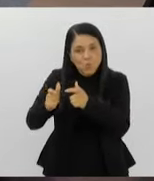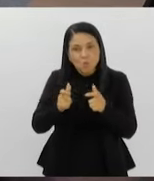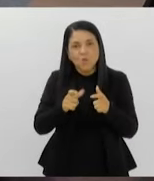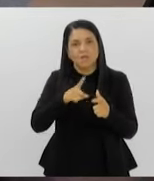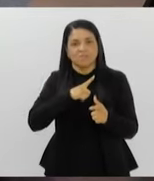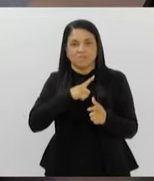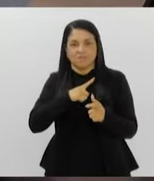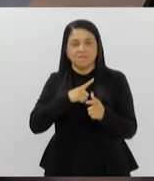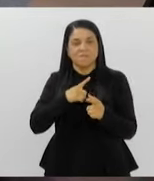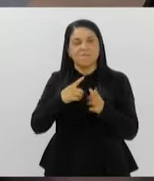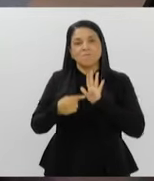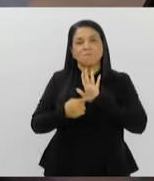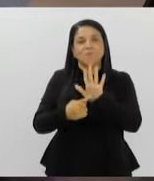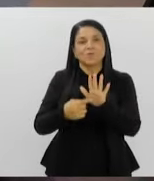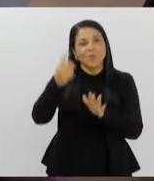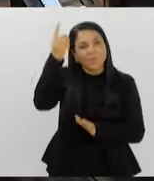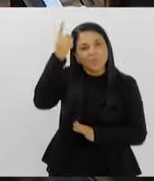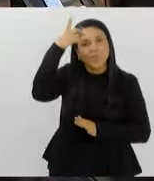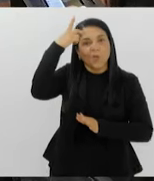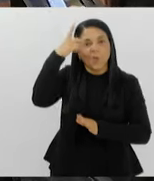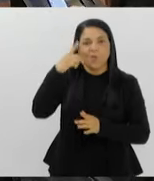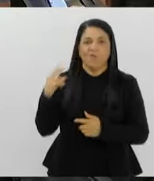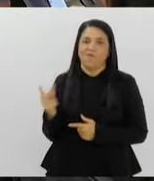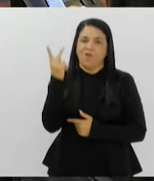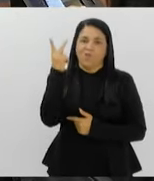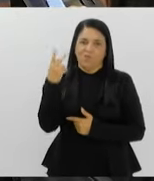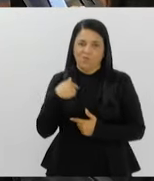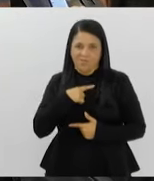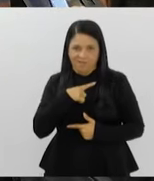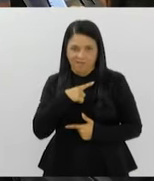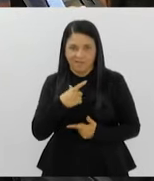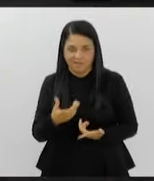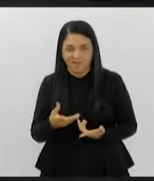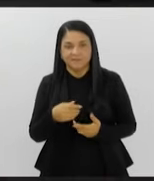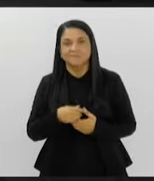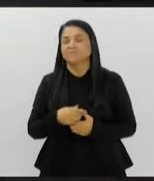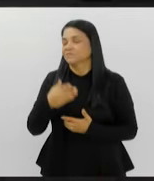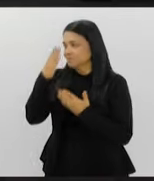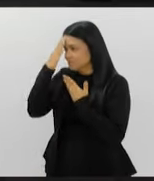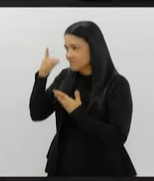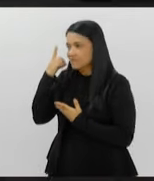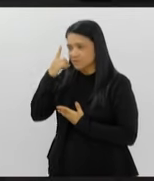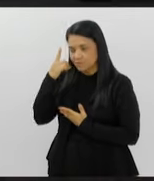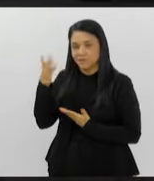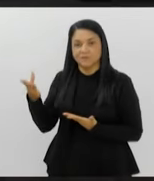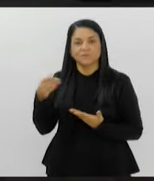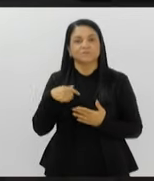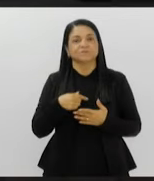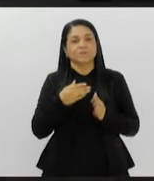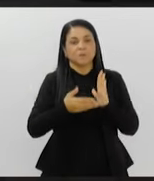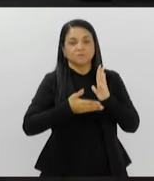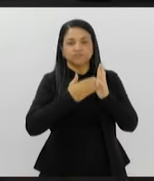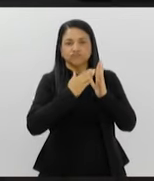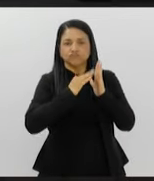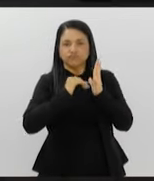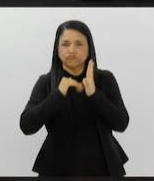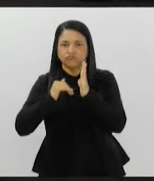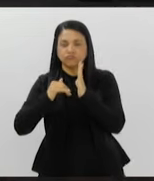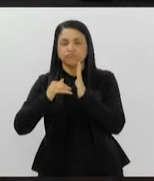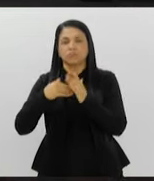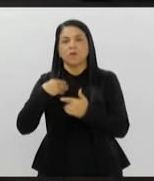o seu talento e o seu valor. Obrigado, deputado Mink. Próximo da pauta, retirada a pedido da autora,